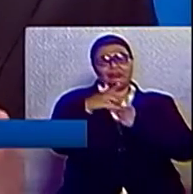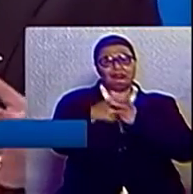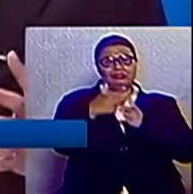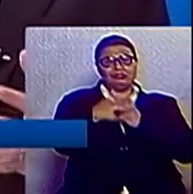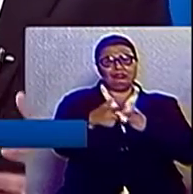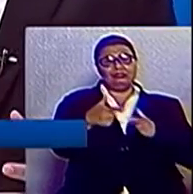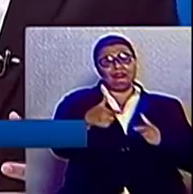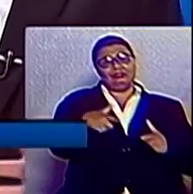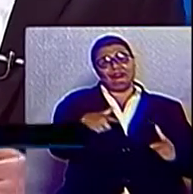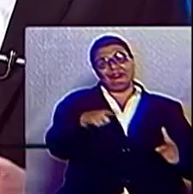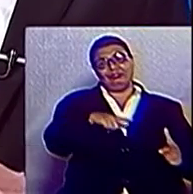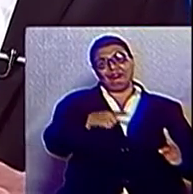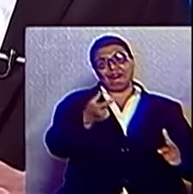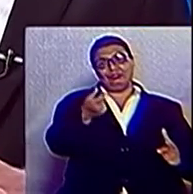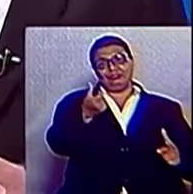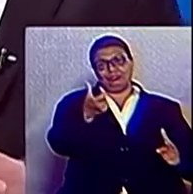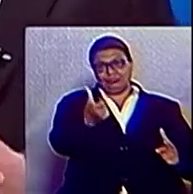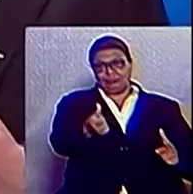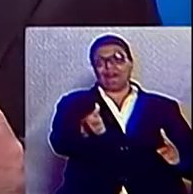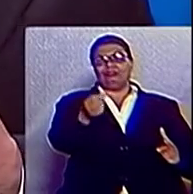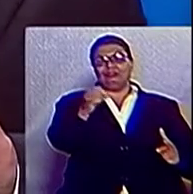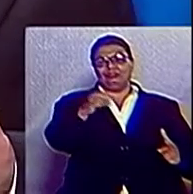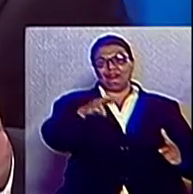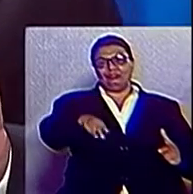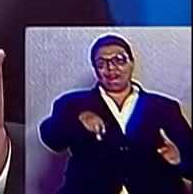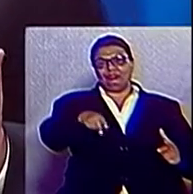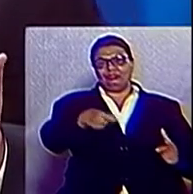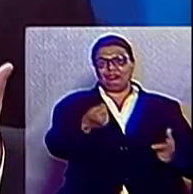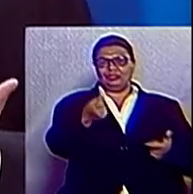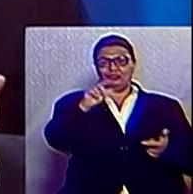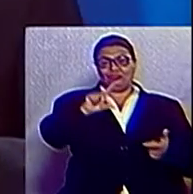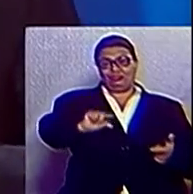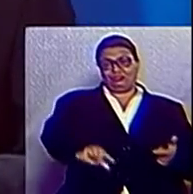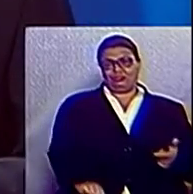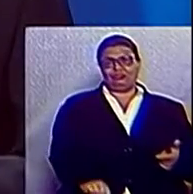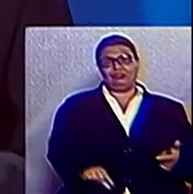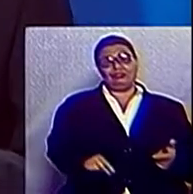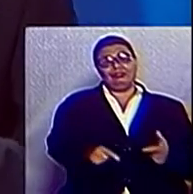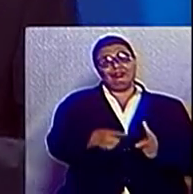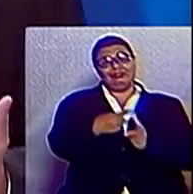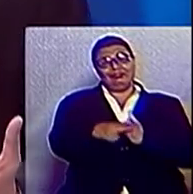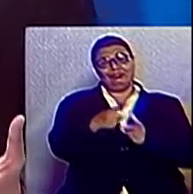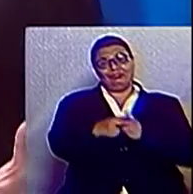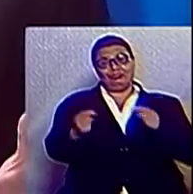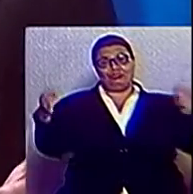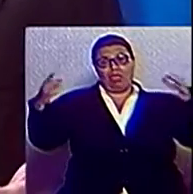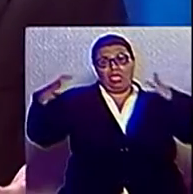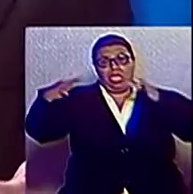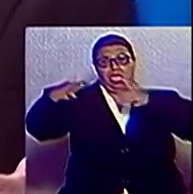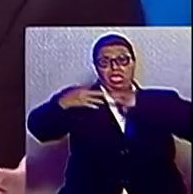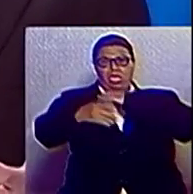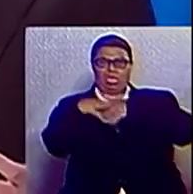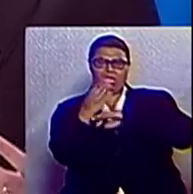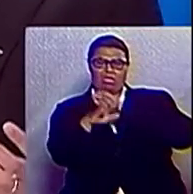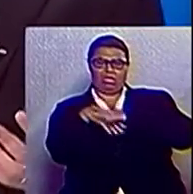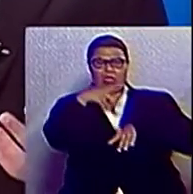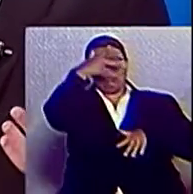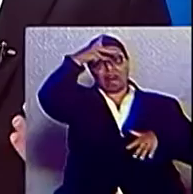60 milhões de dívida, parecia que tinha realmente passado um terremoto pela Prefeitura.